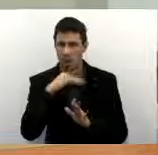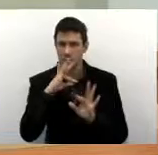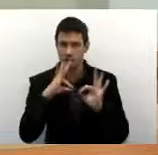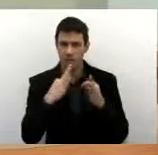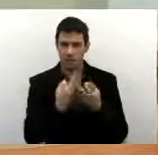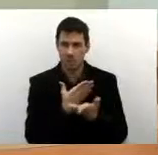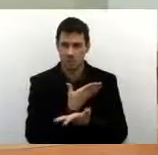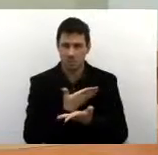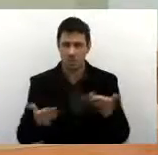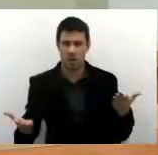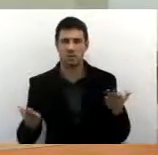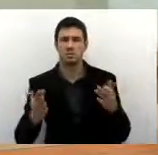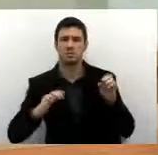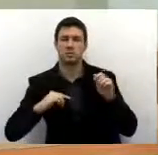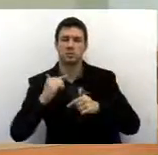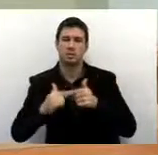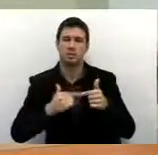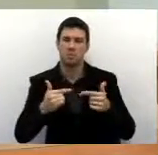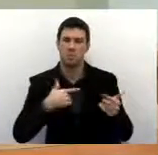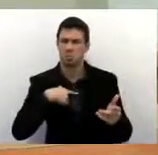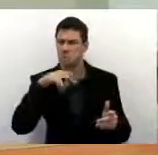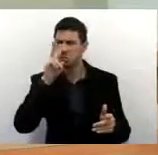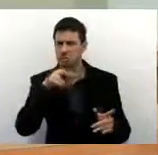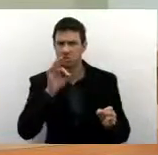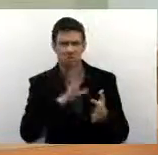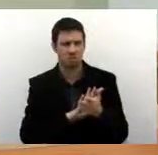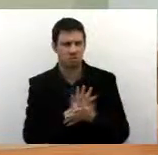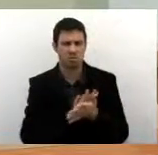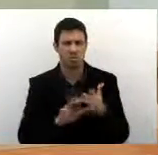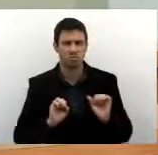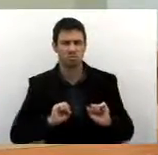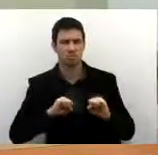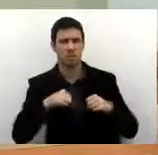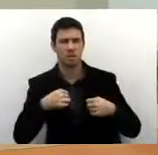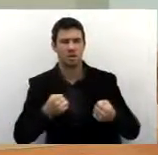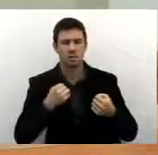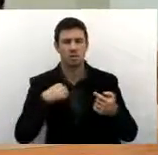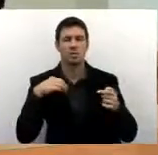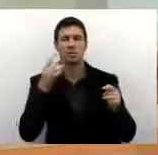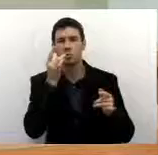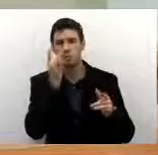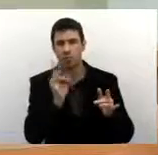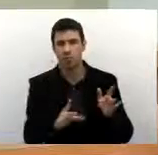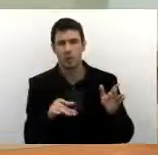eu não vi nenhuma ação, aí